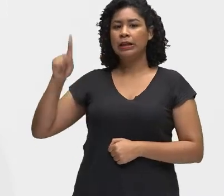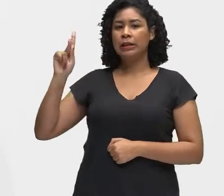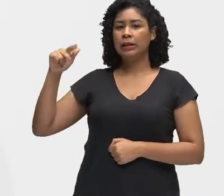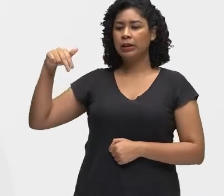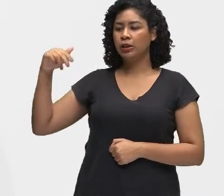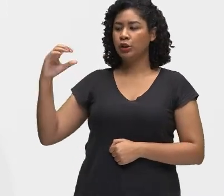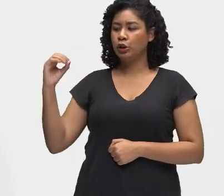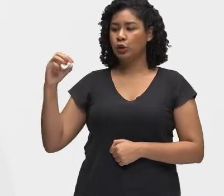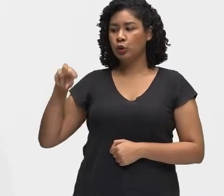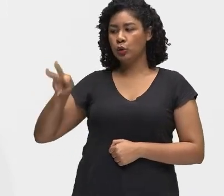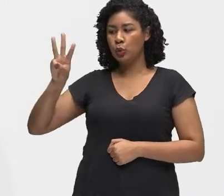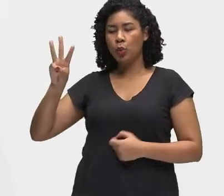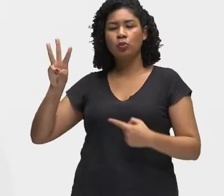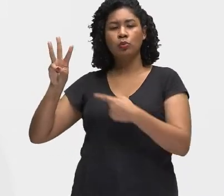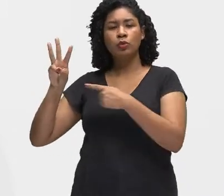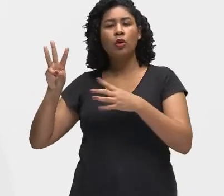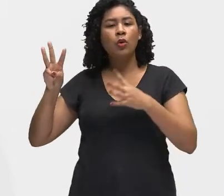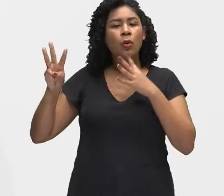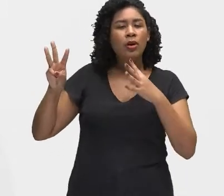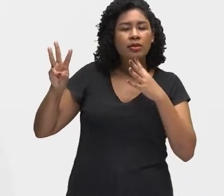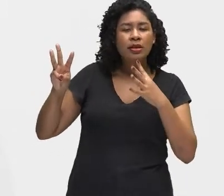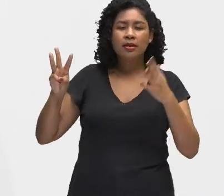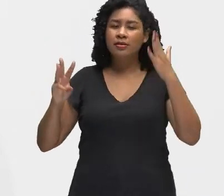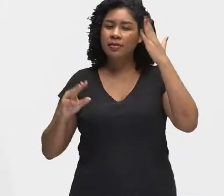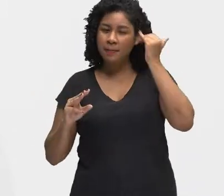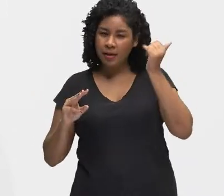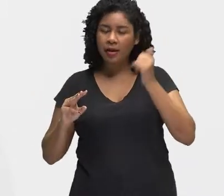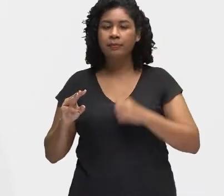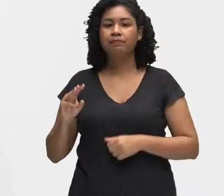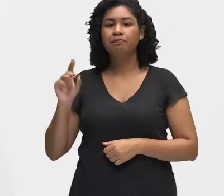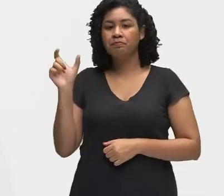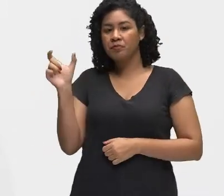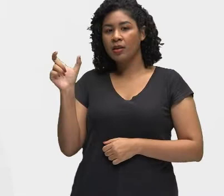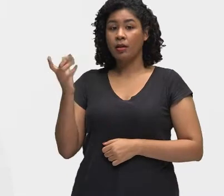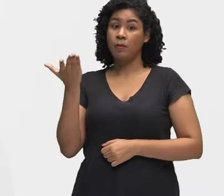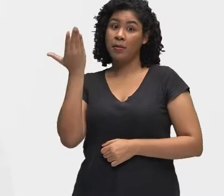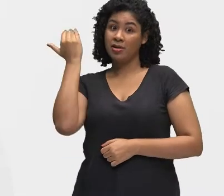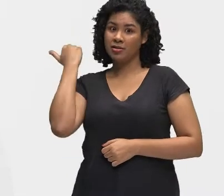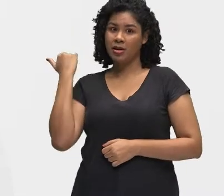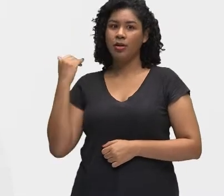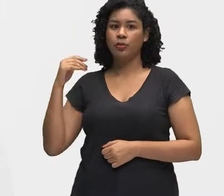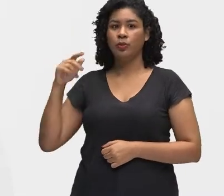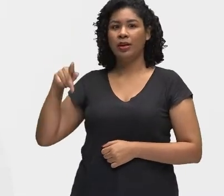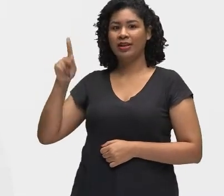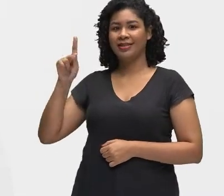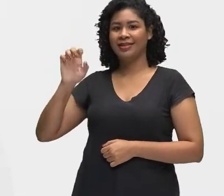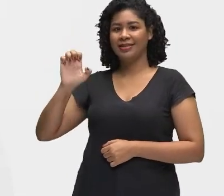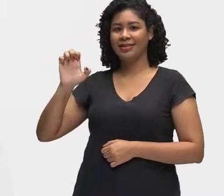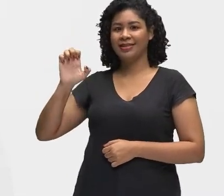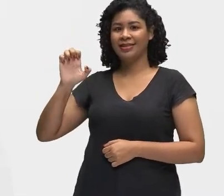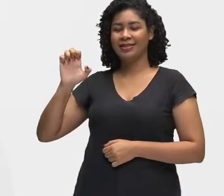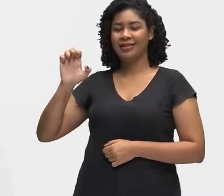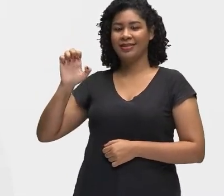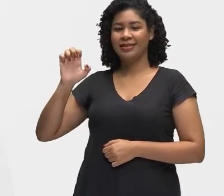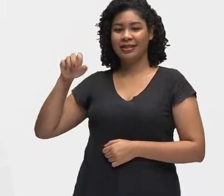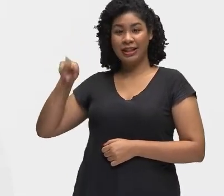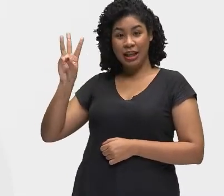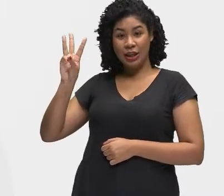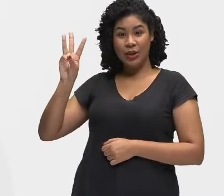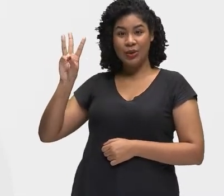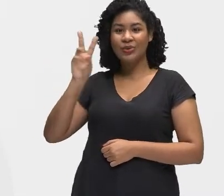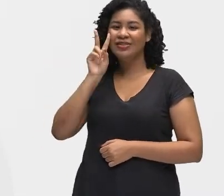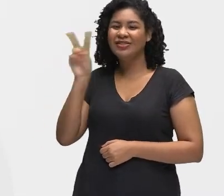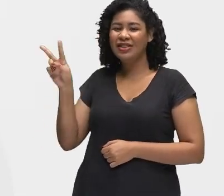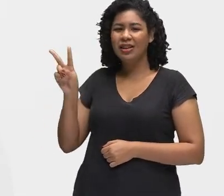conhecer, saber, a forma dele no passado é knew, knew. Olha só, gente, não